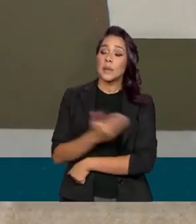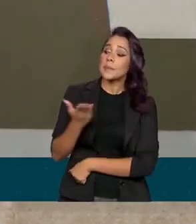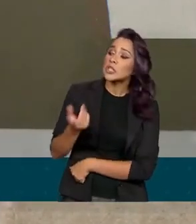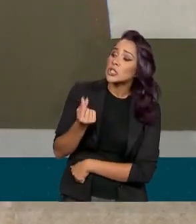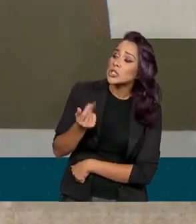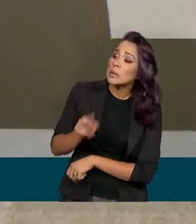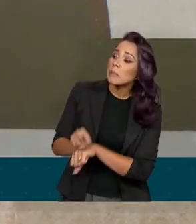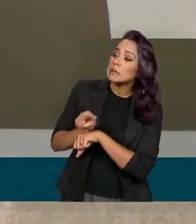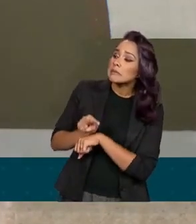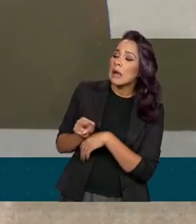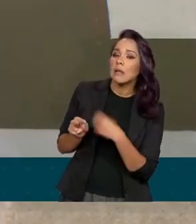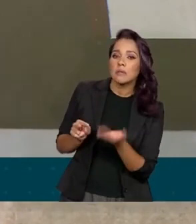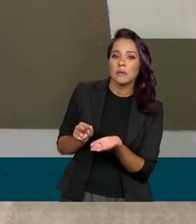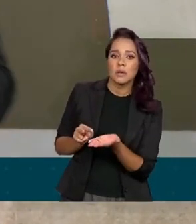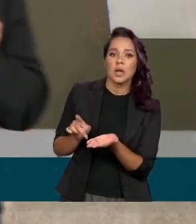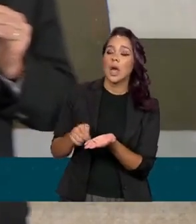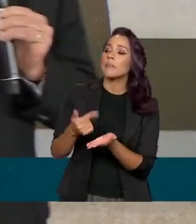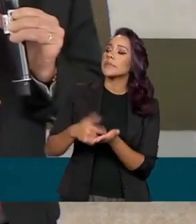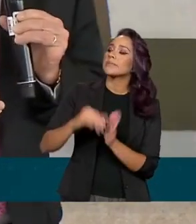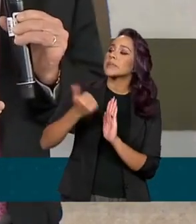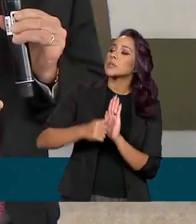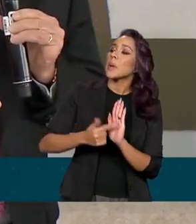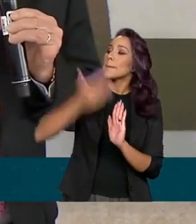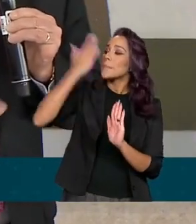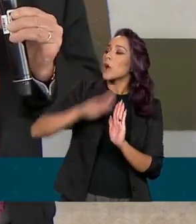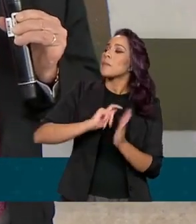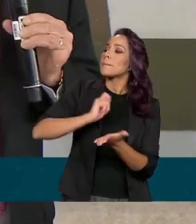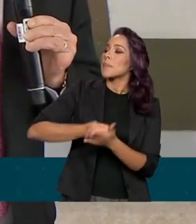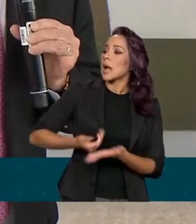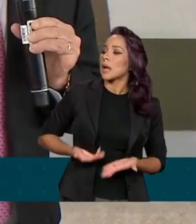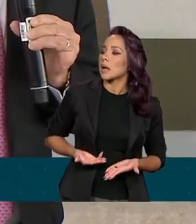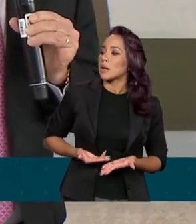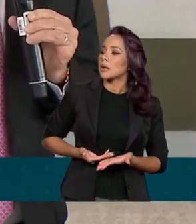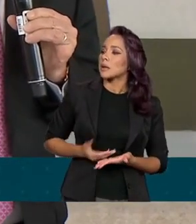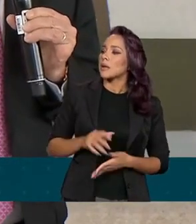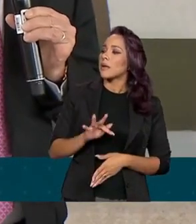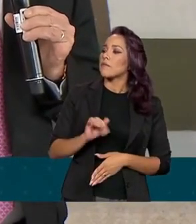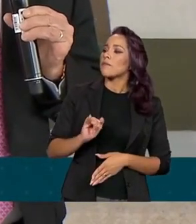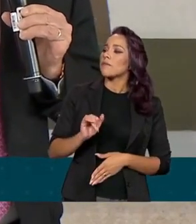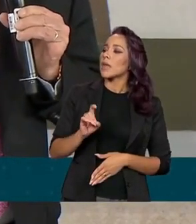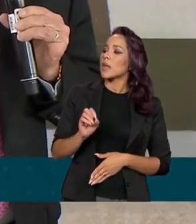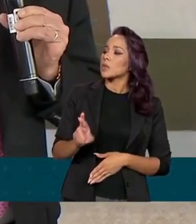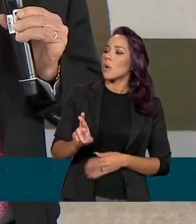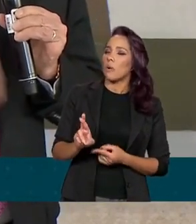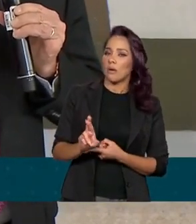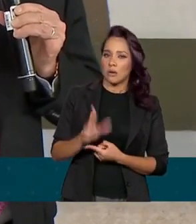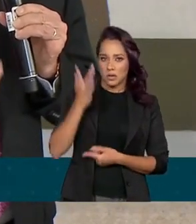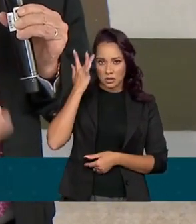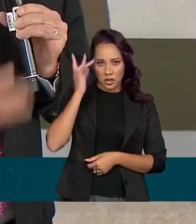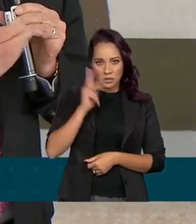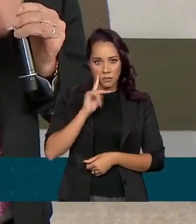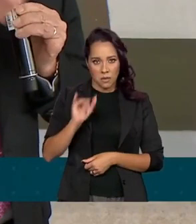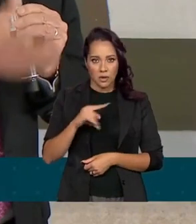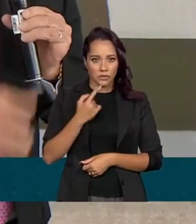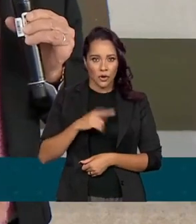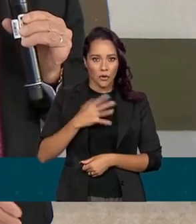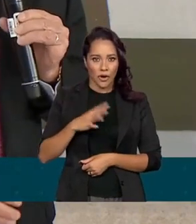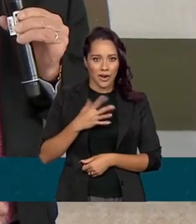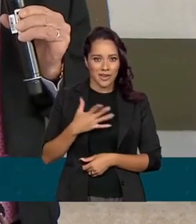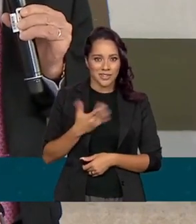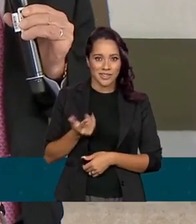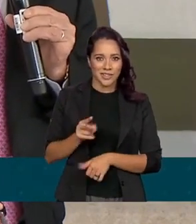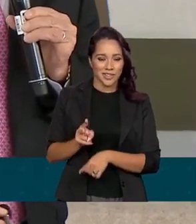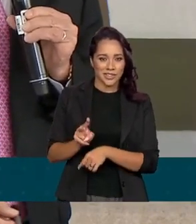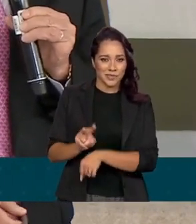pedir dinheiro, eles pediam um avalista, pediam um fiador. E você acha, nem o pai tem coragem de